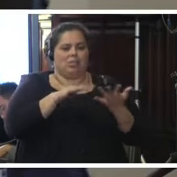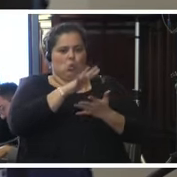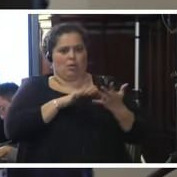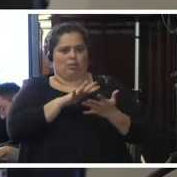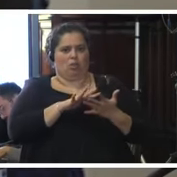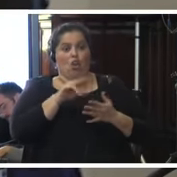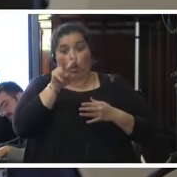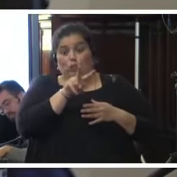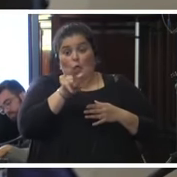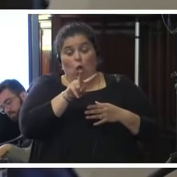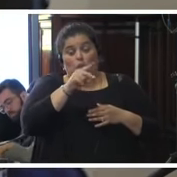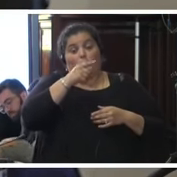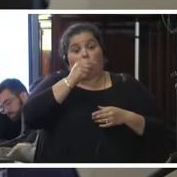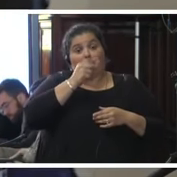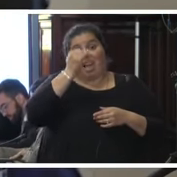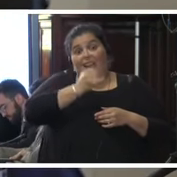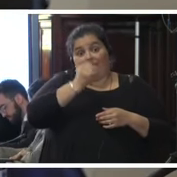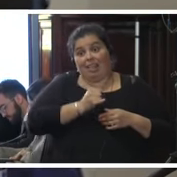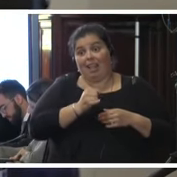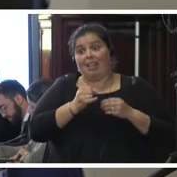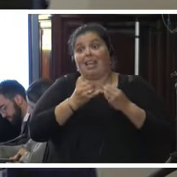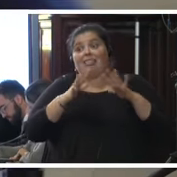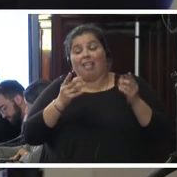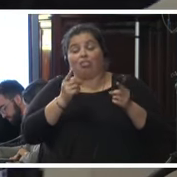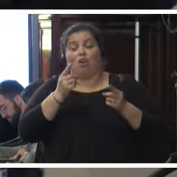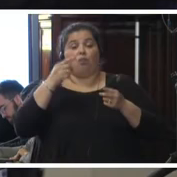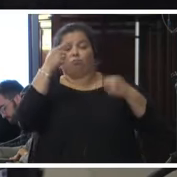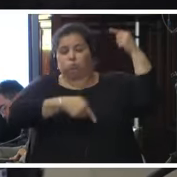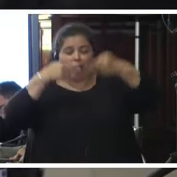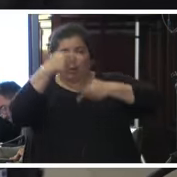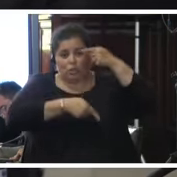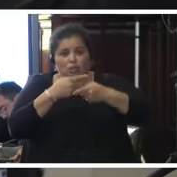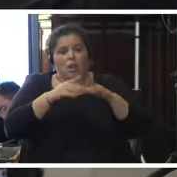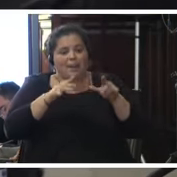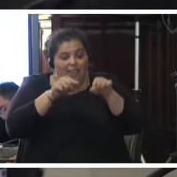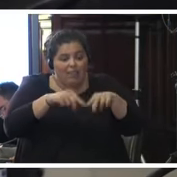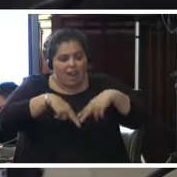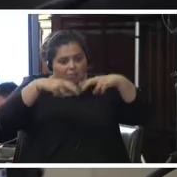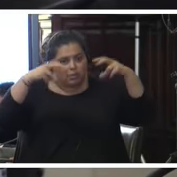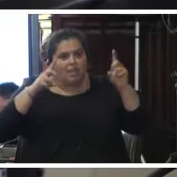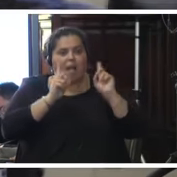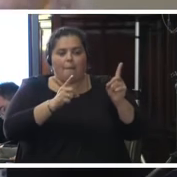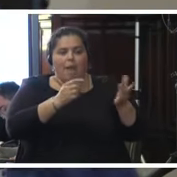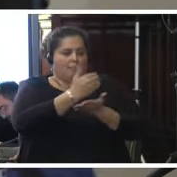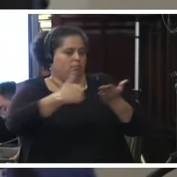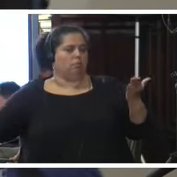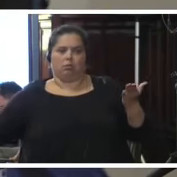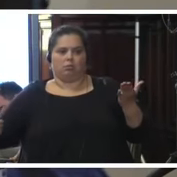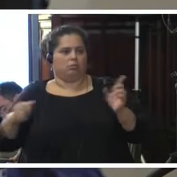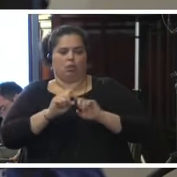sejam apurados, investigados e desativados do serviço?